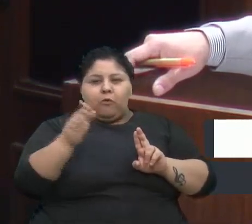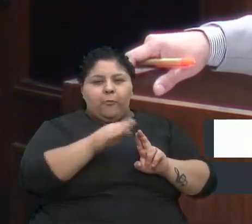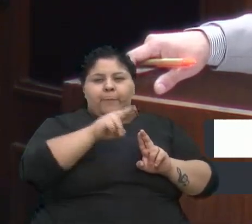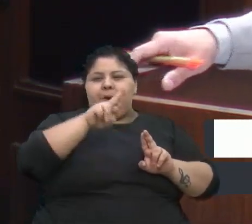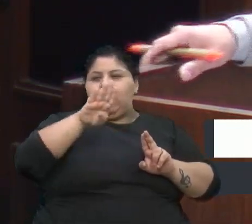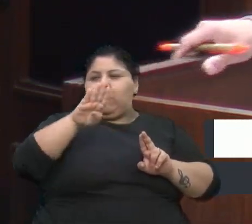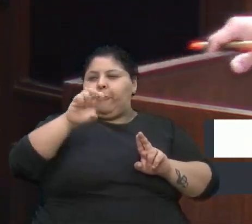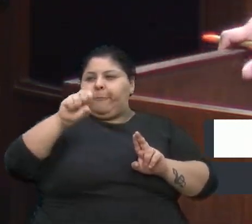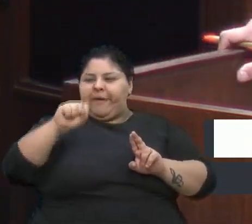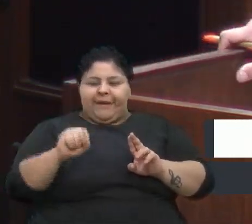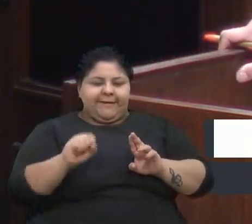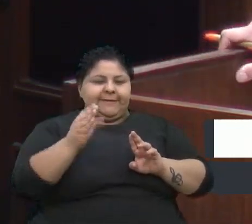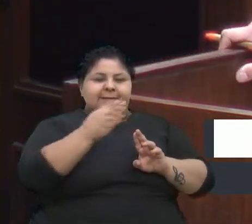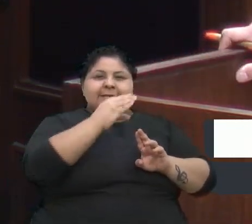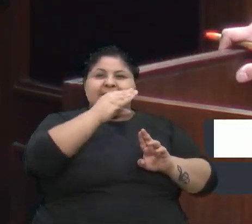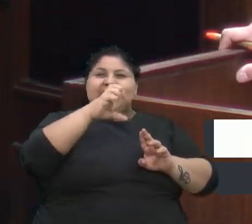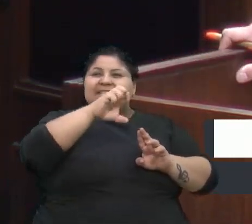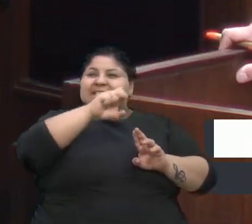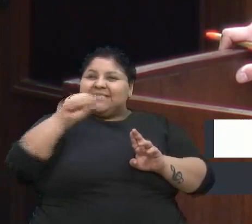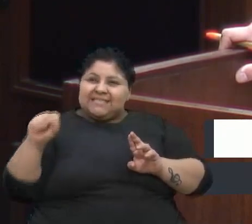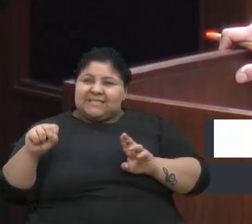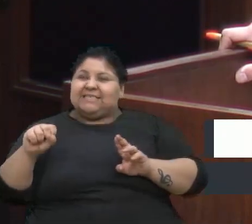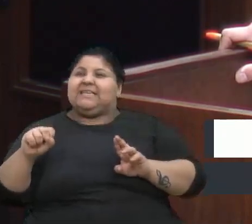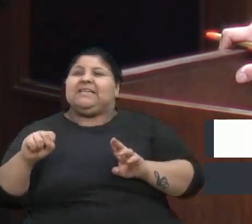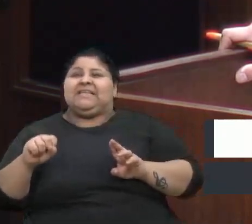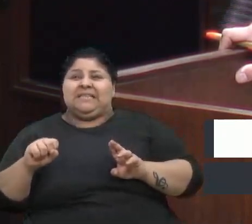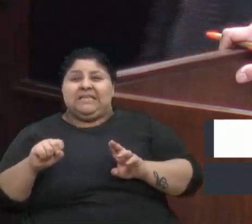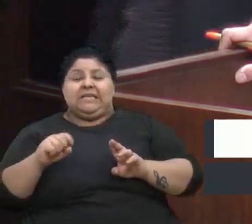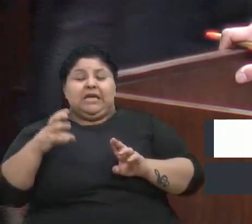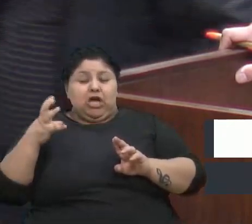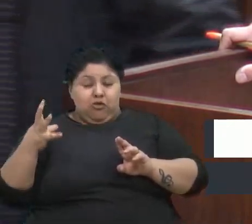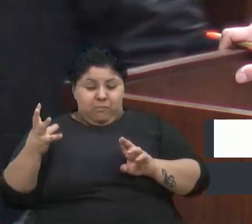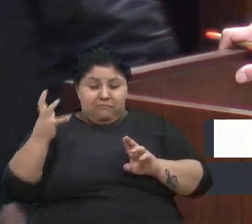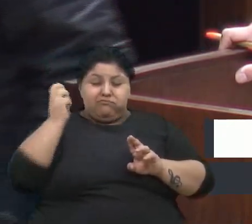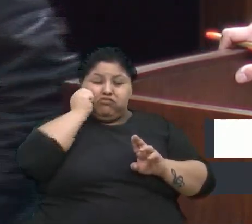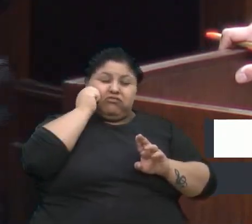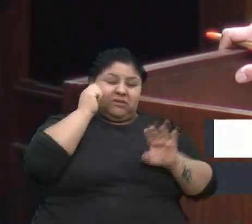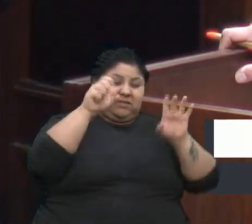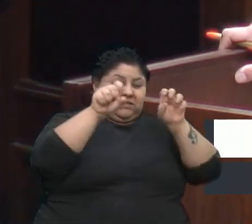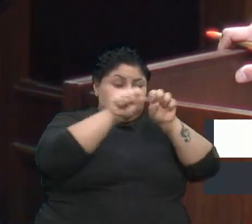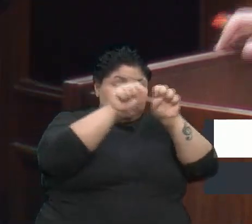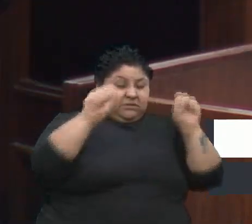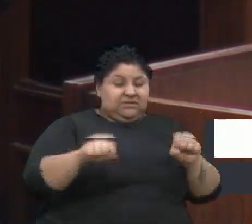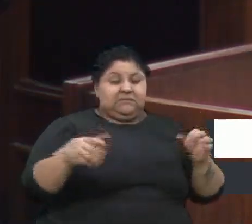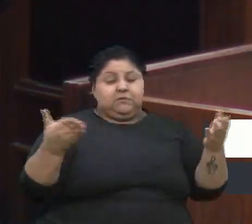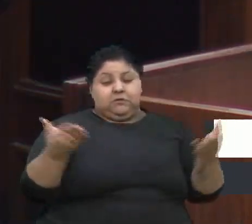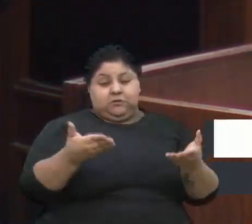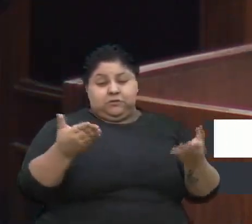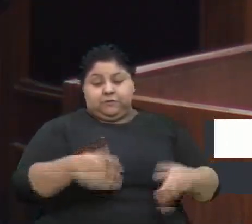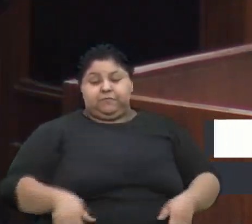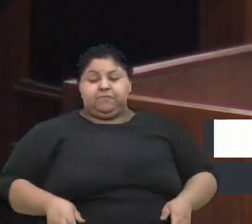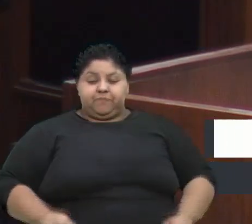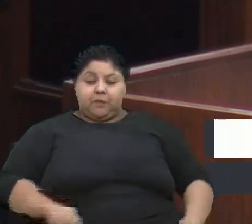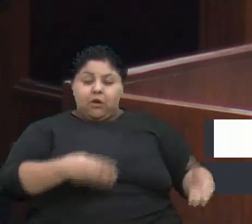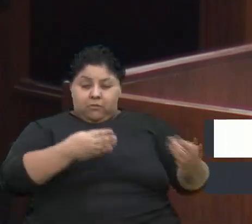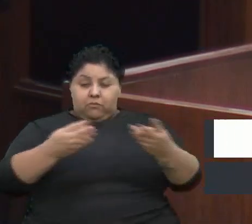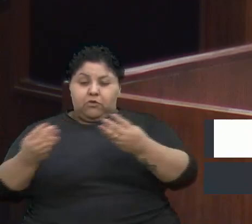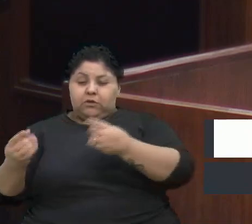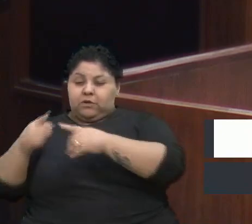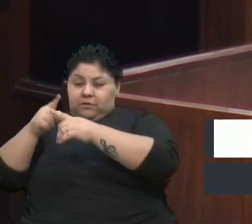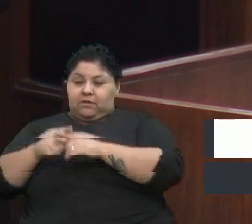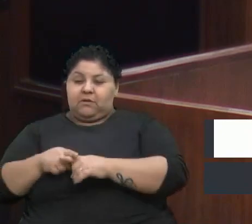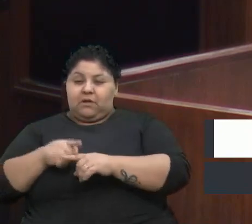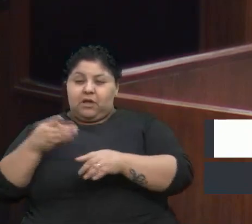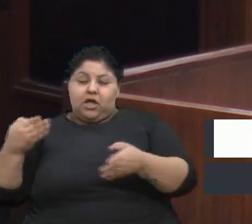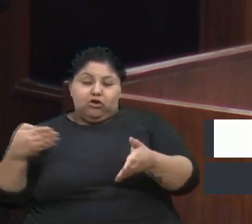Centro Especializado em Saúde, e é uma burocracia esse sistema atual. Então, muitas vezes eu vou lá 5 horas da